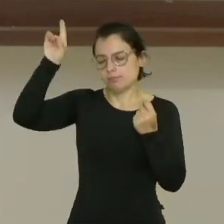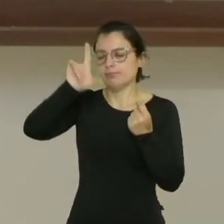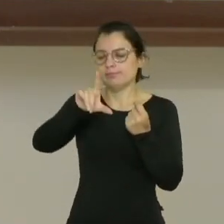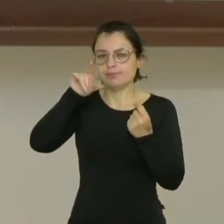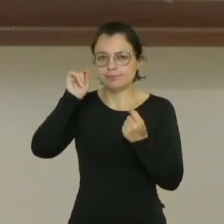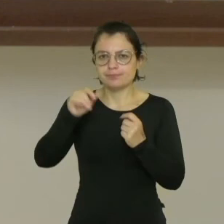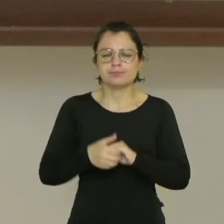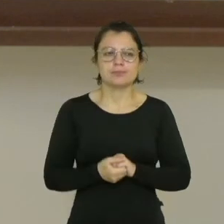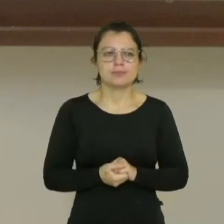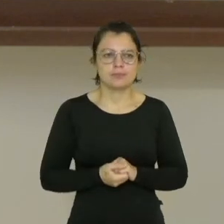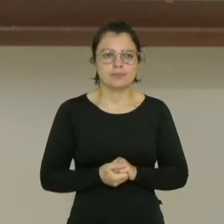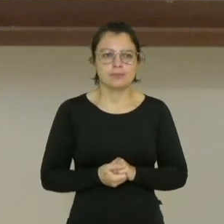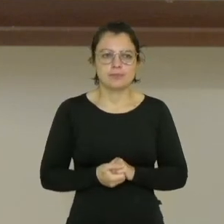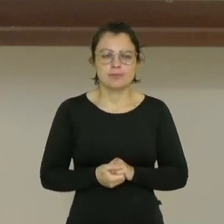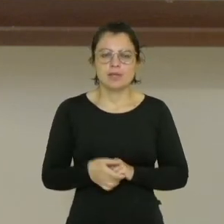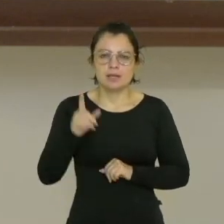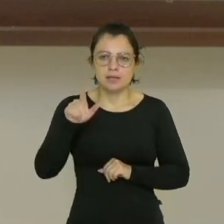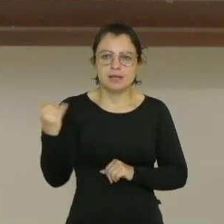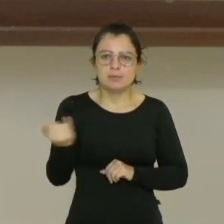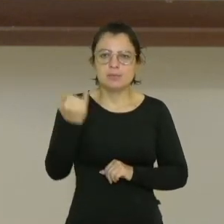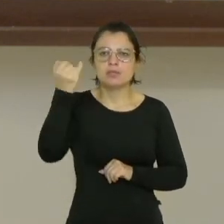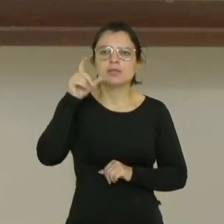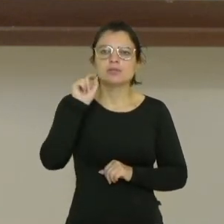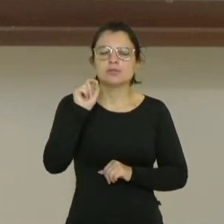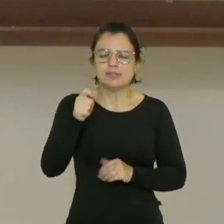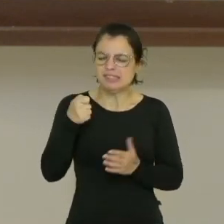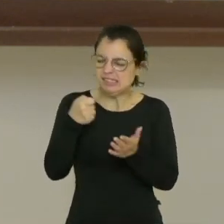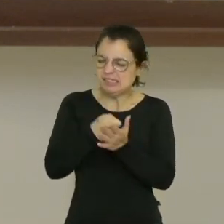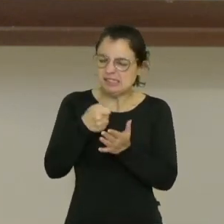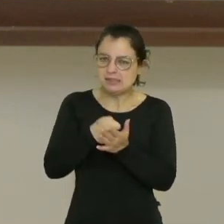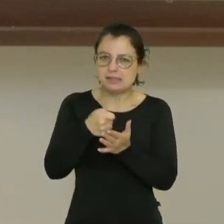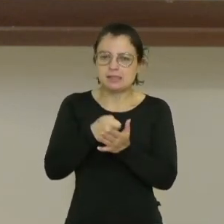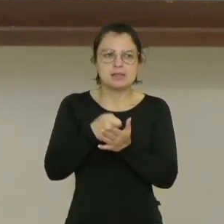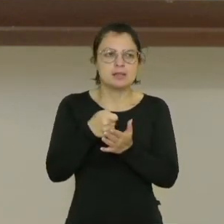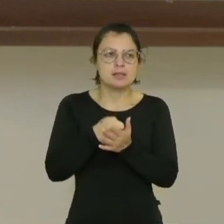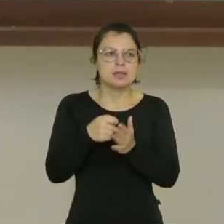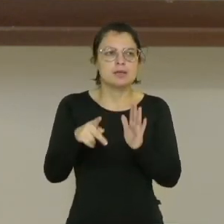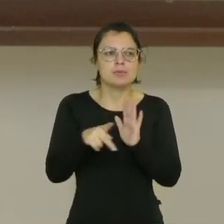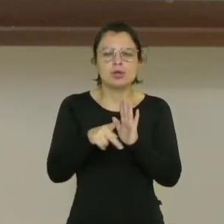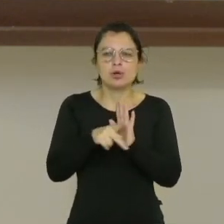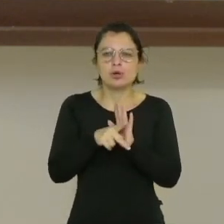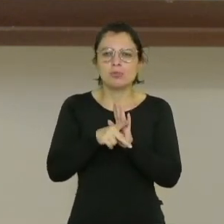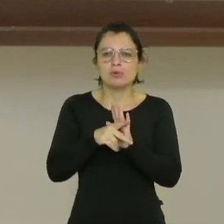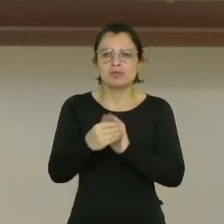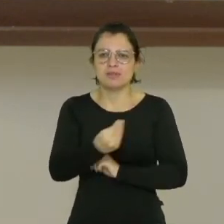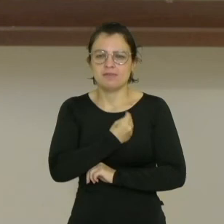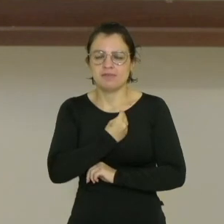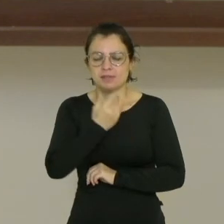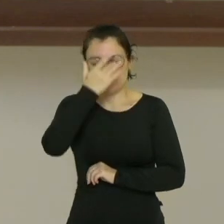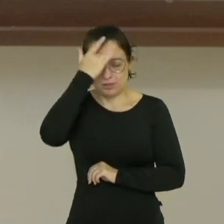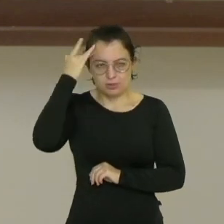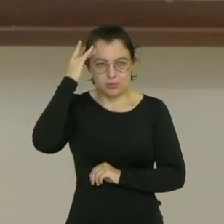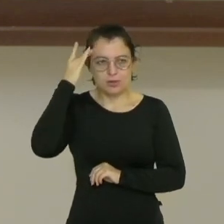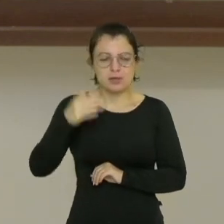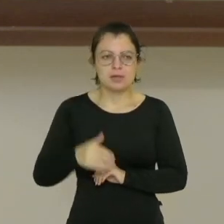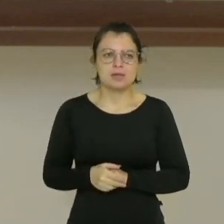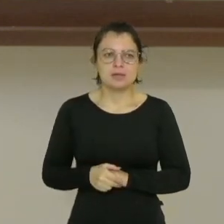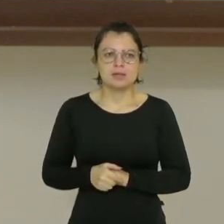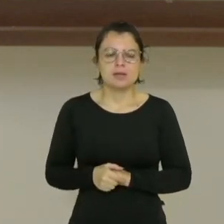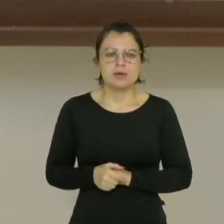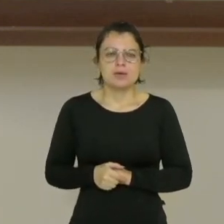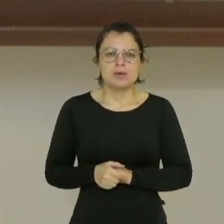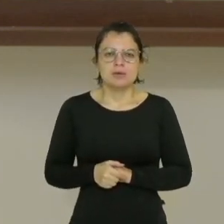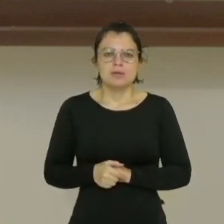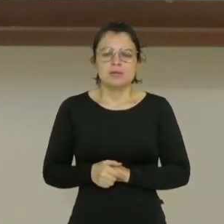trabalho, uma importância muito grande, uma rigidez muito grande na disciplina da vida das pessoas, né, dentro do